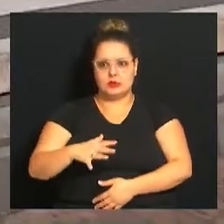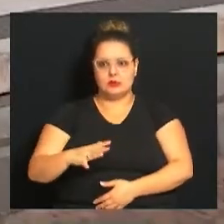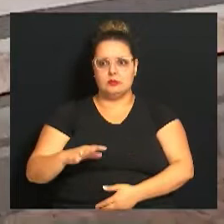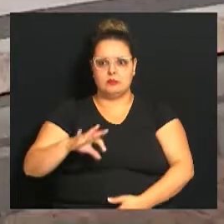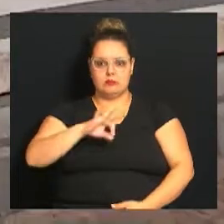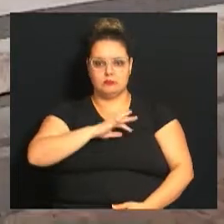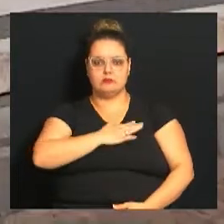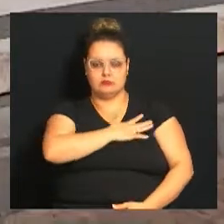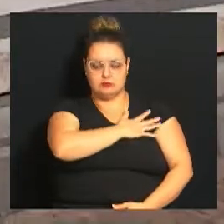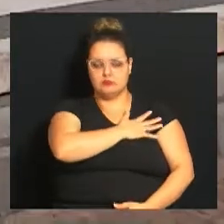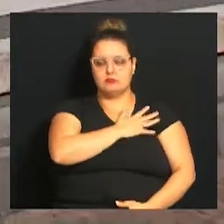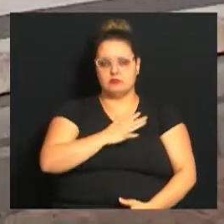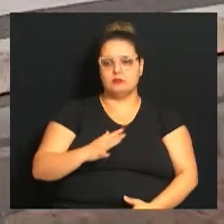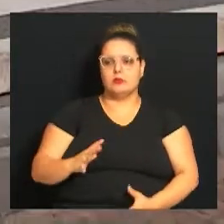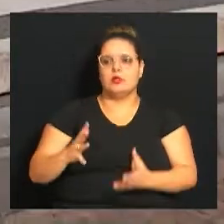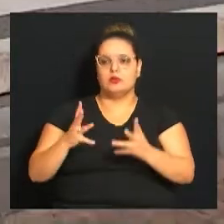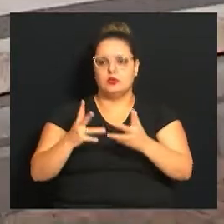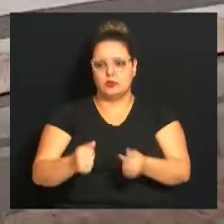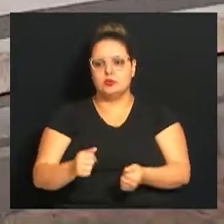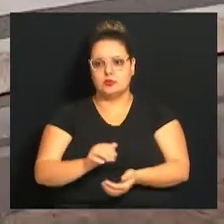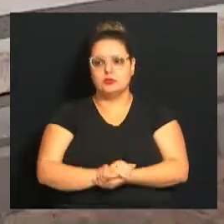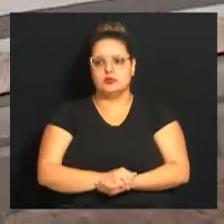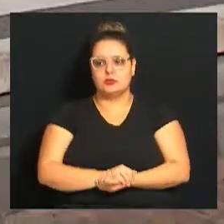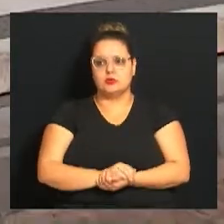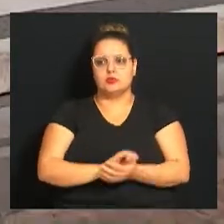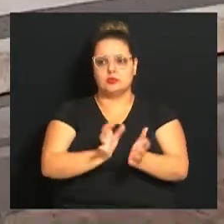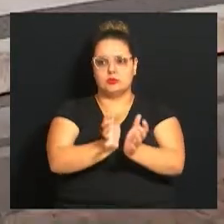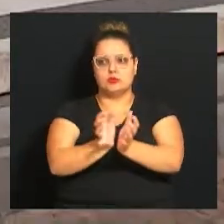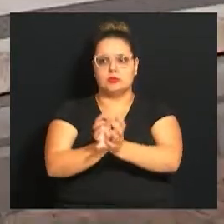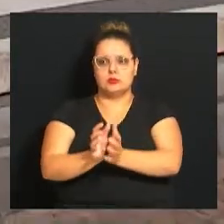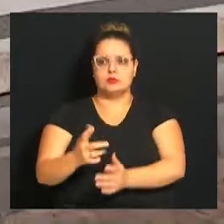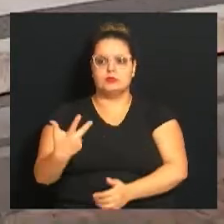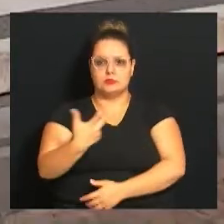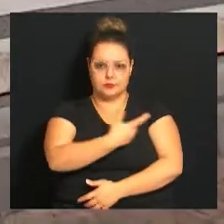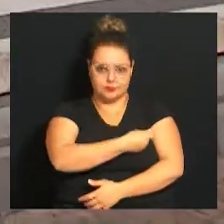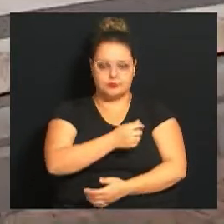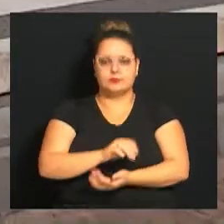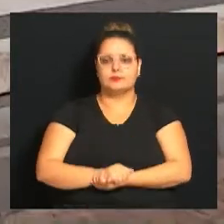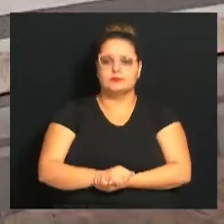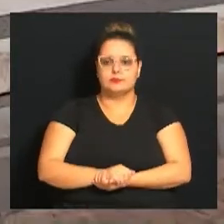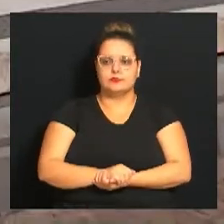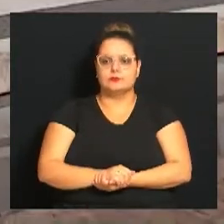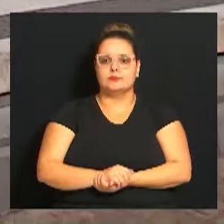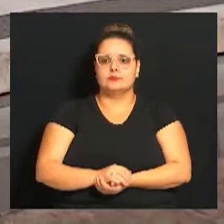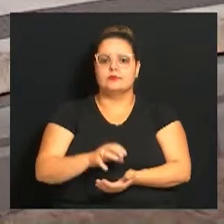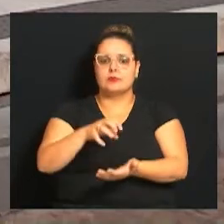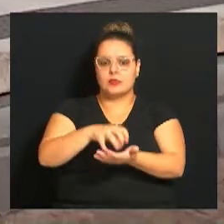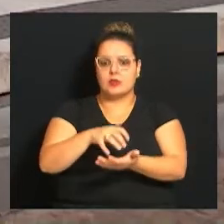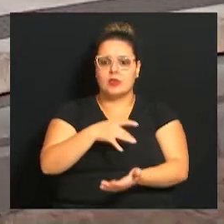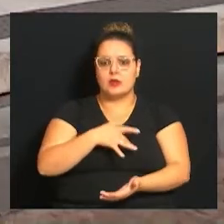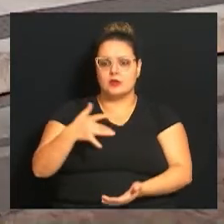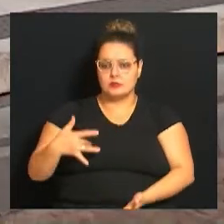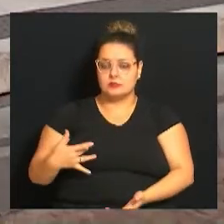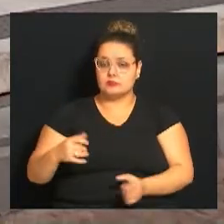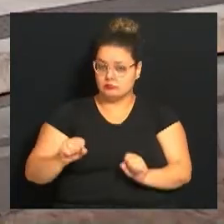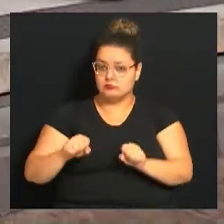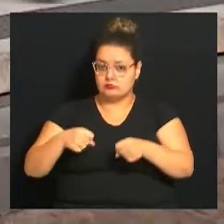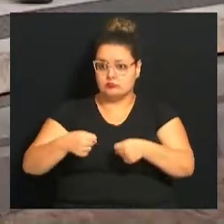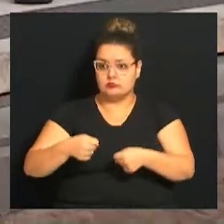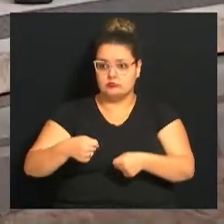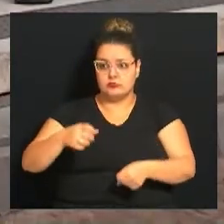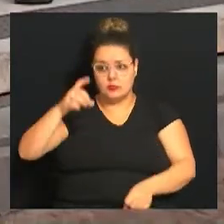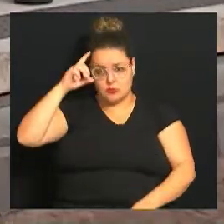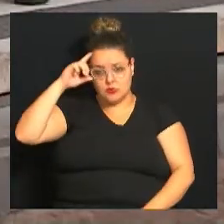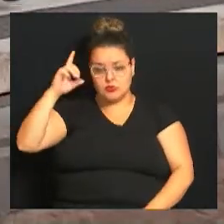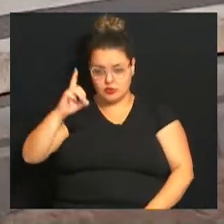tem vários grupos ainda para serem contemplados com a vacinação. Alguns centros de saúde estão empenhados em um dia D no